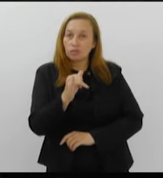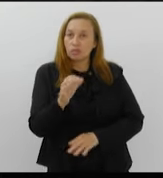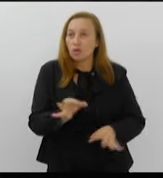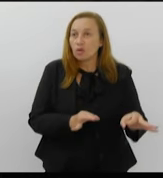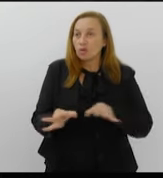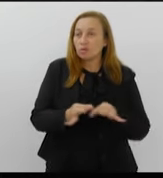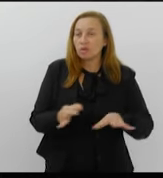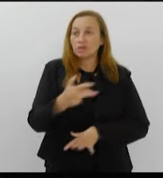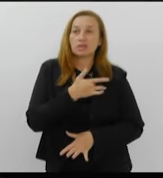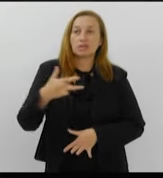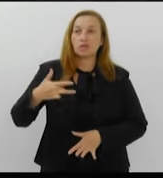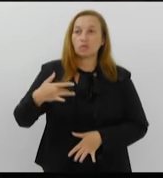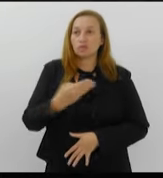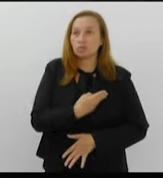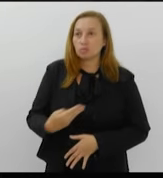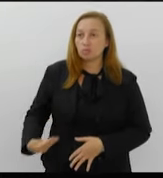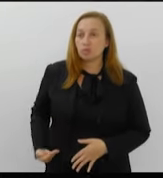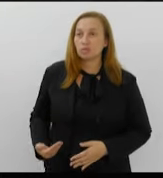saúde pública,